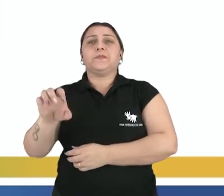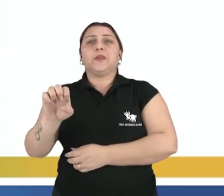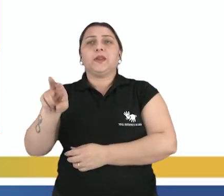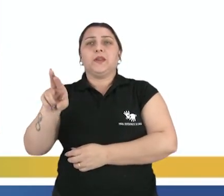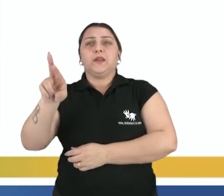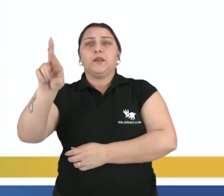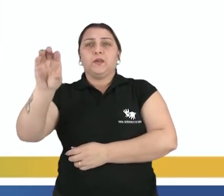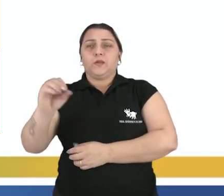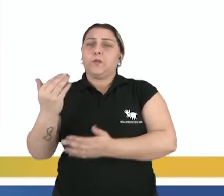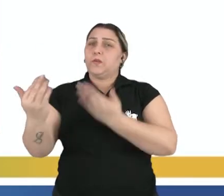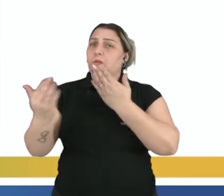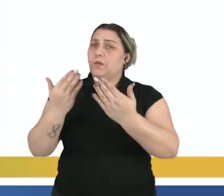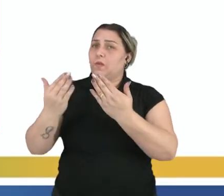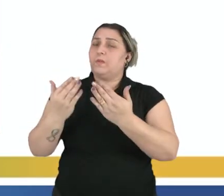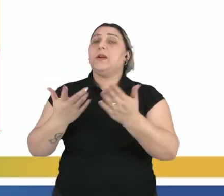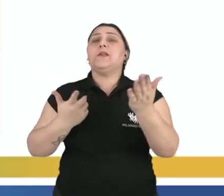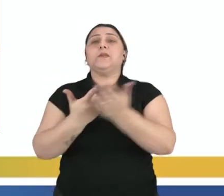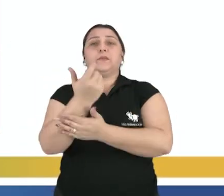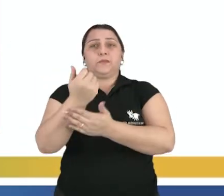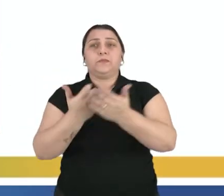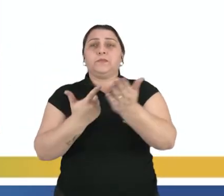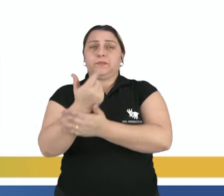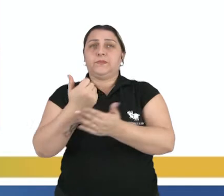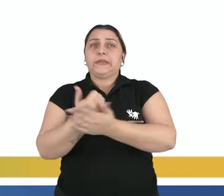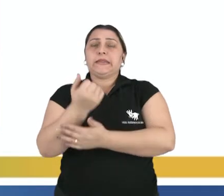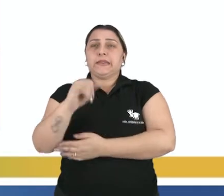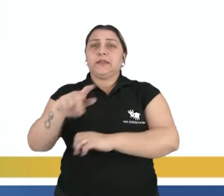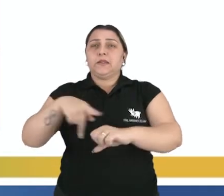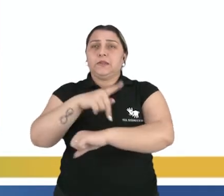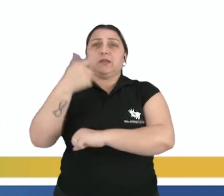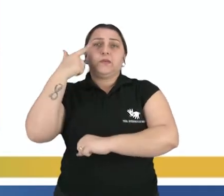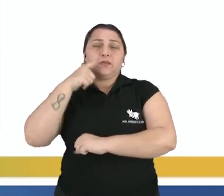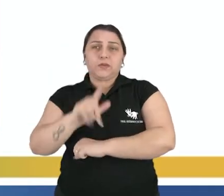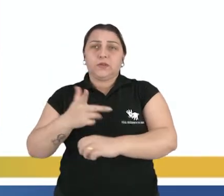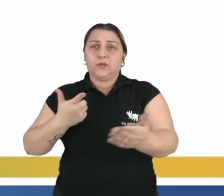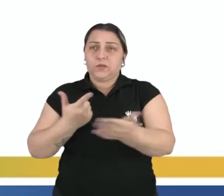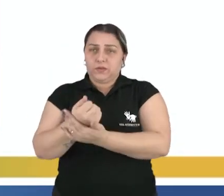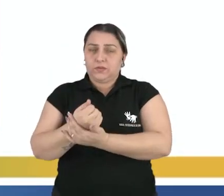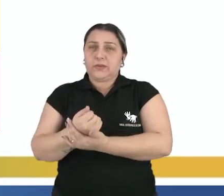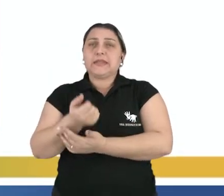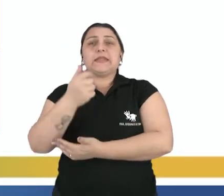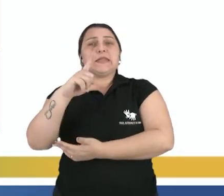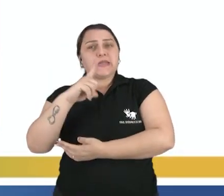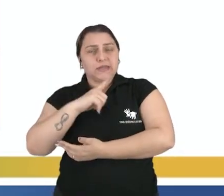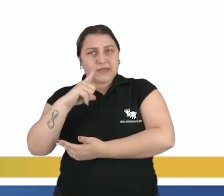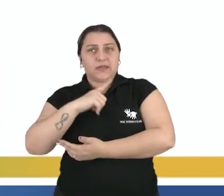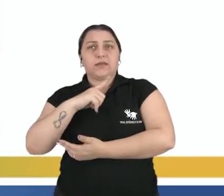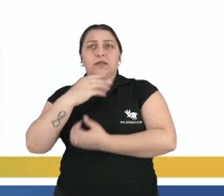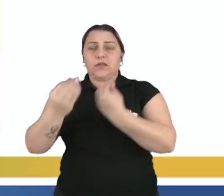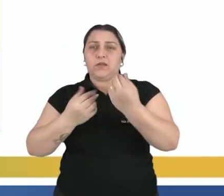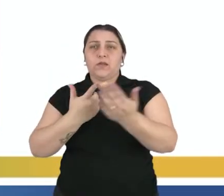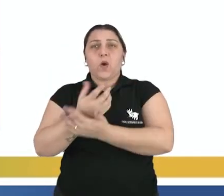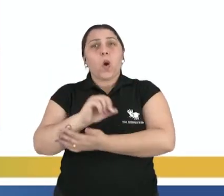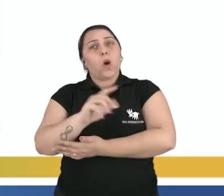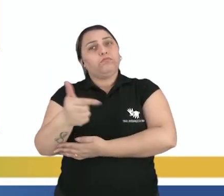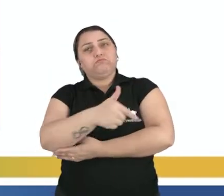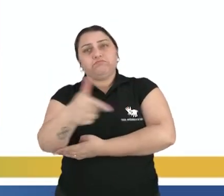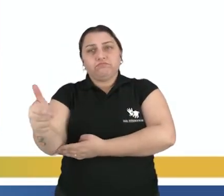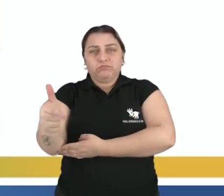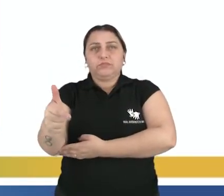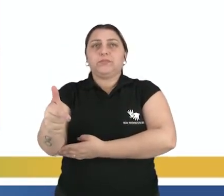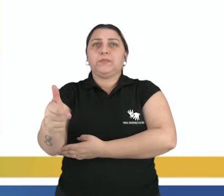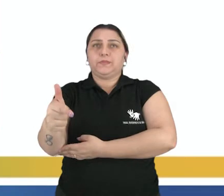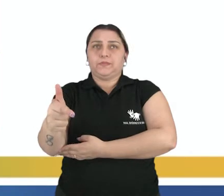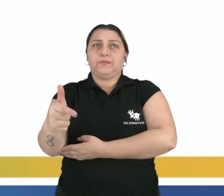né? Então eles comparam o poder de compra, se aquele país está conseguindo comprar, se ele tem poder de compra ou não. Se ele não tem,